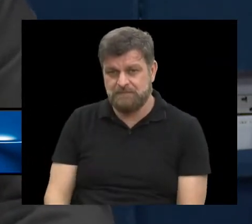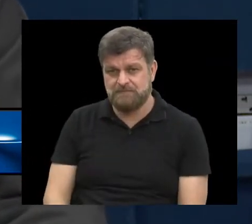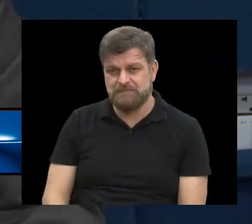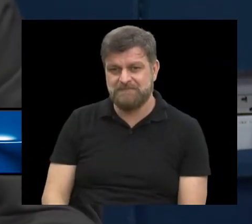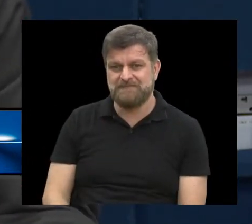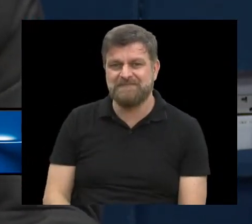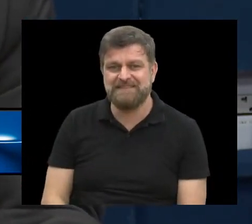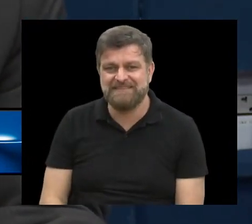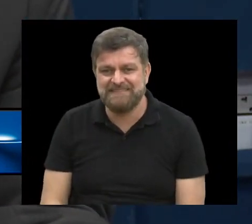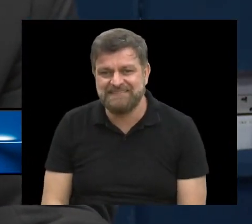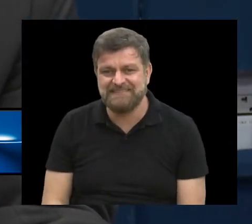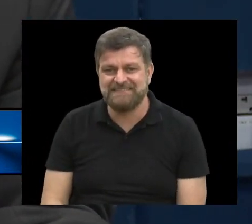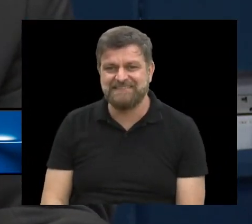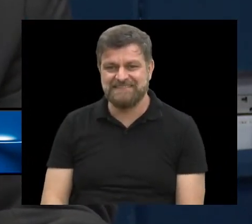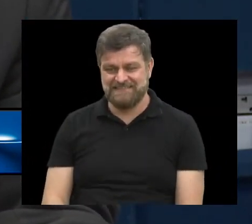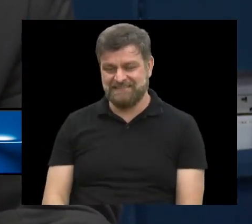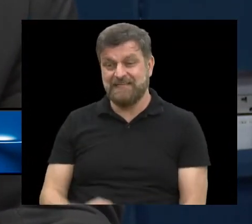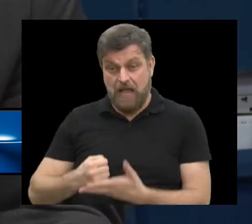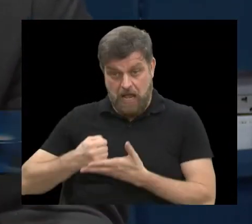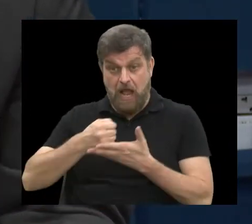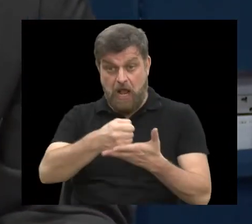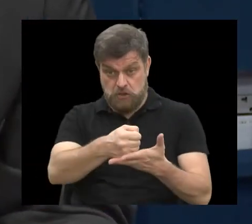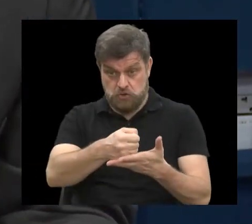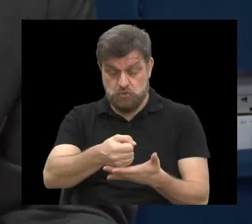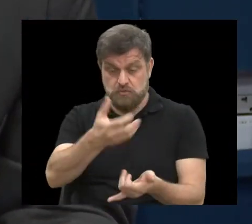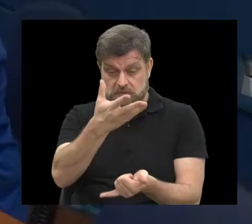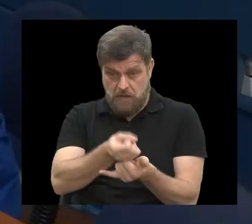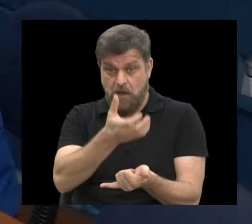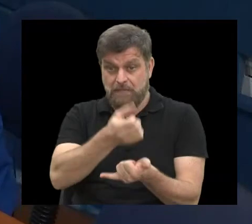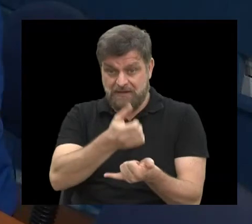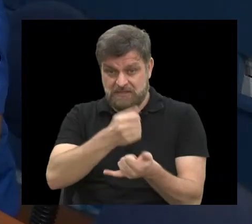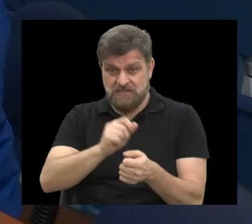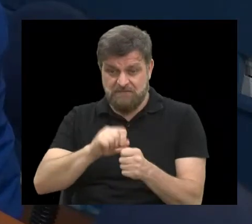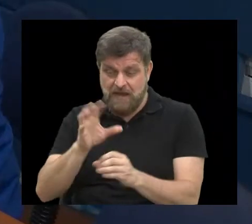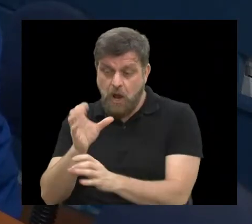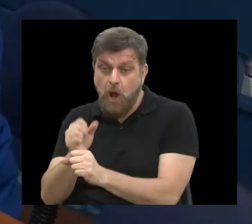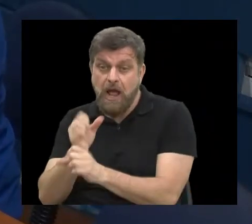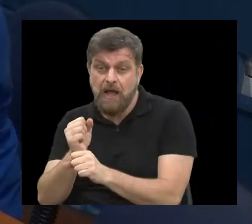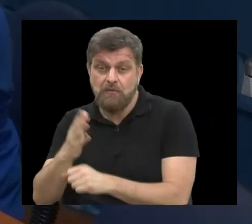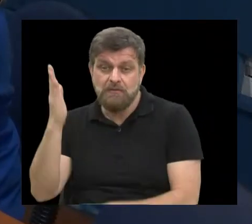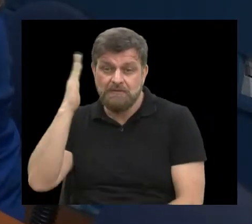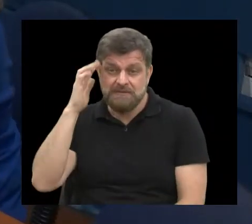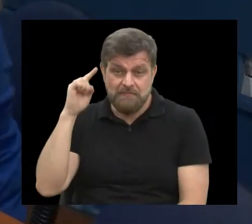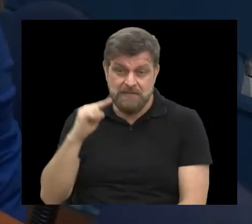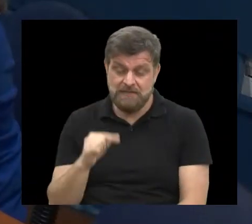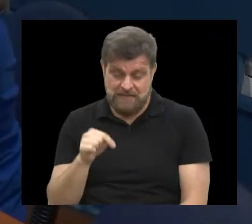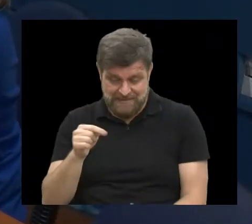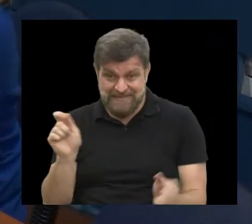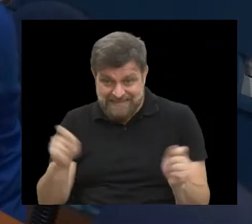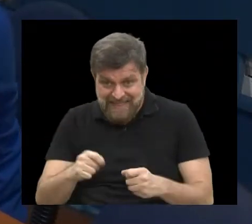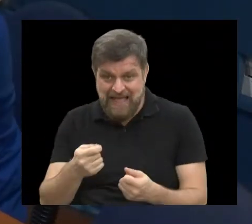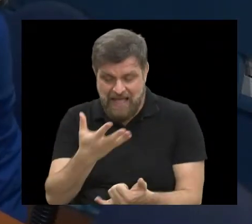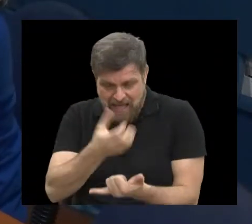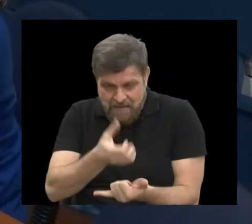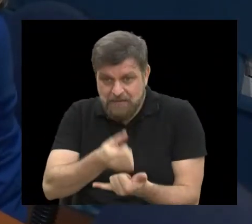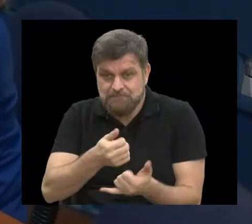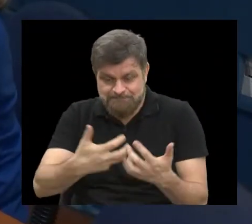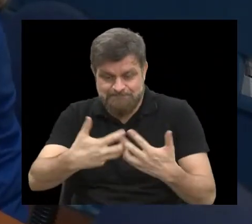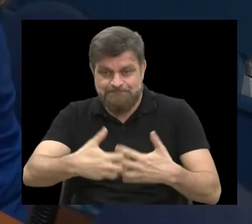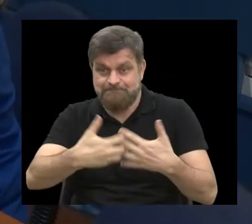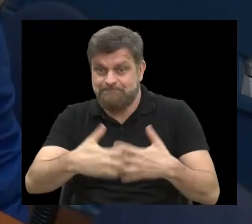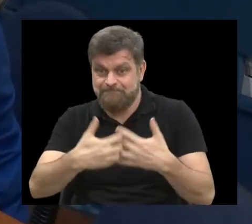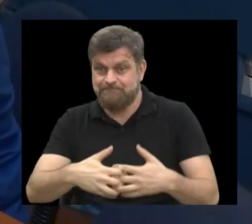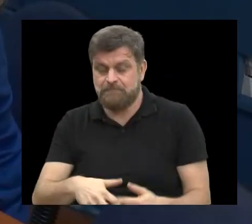já, então. Ajuda bastante, o aplicativo faz o cálculo do tempo de contribuição sozinho. Então... É bem é prático, bem